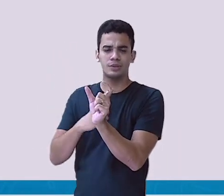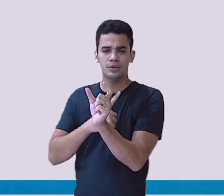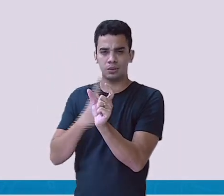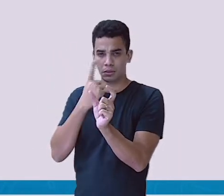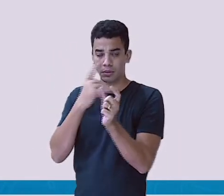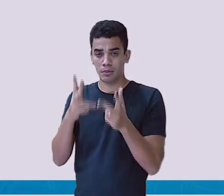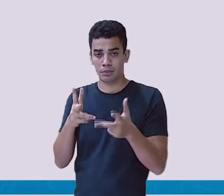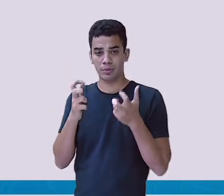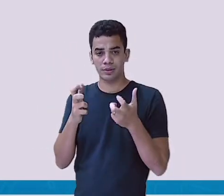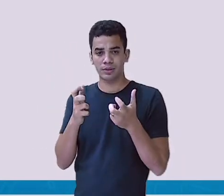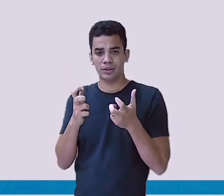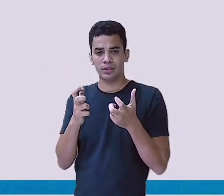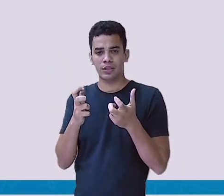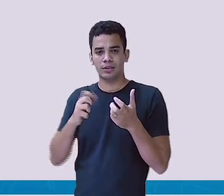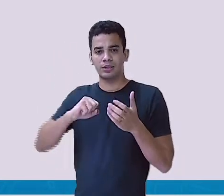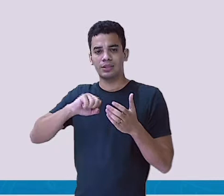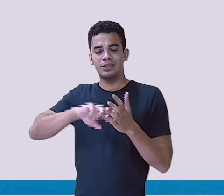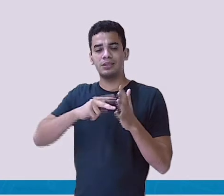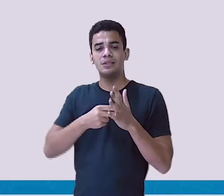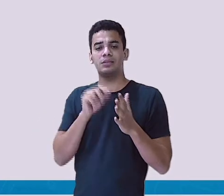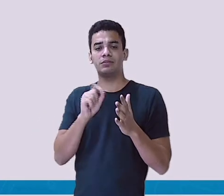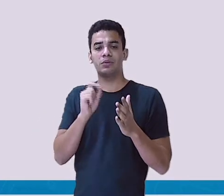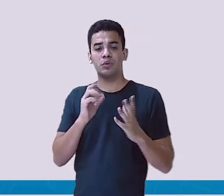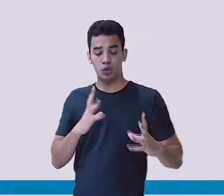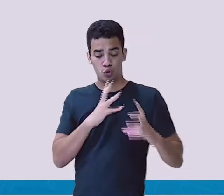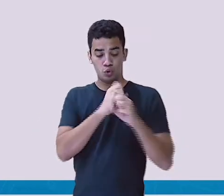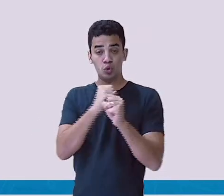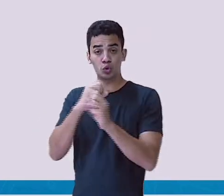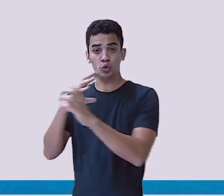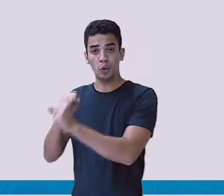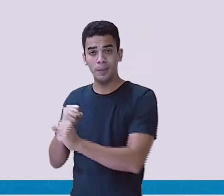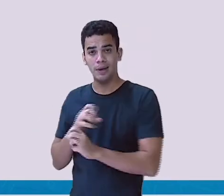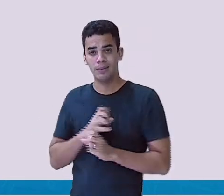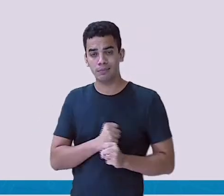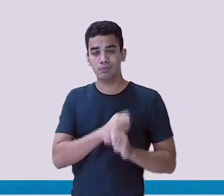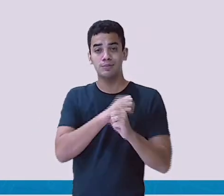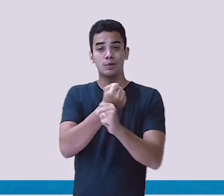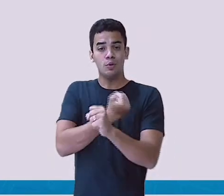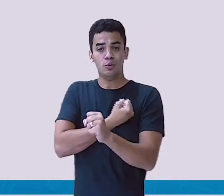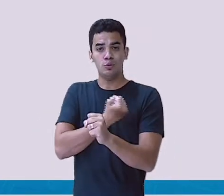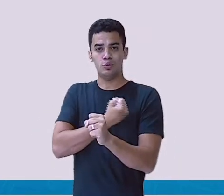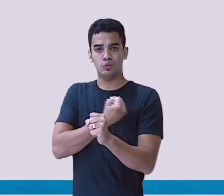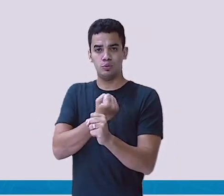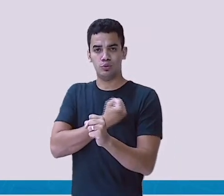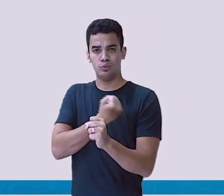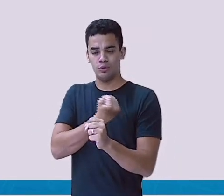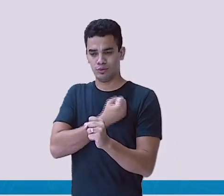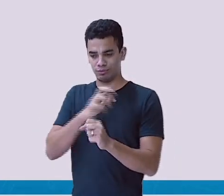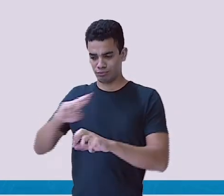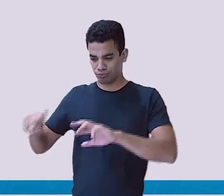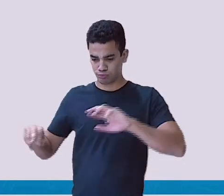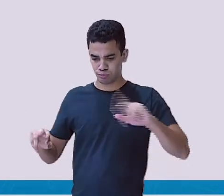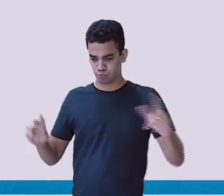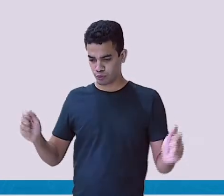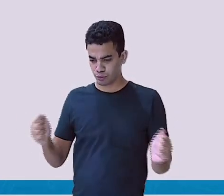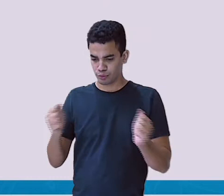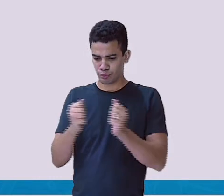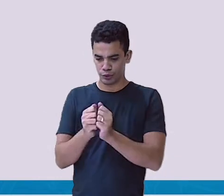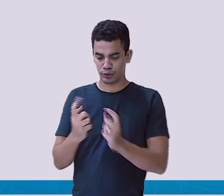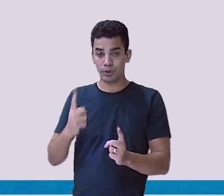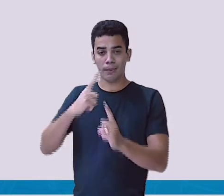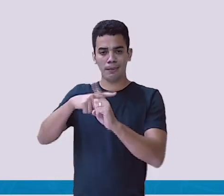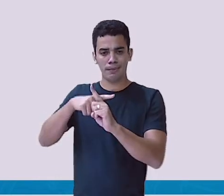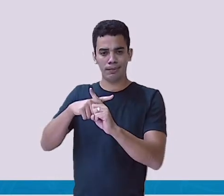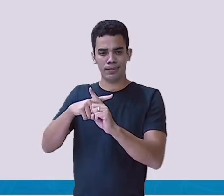pela soma dos expoentes das variáveis. Então, para saber o grau do monômio, nós temos que somar